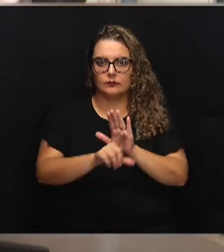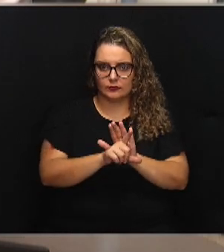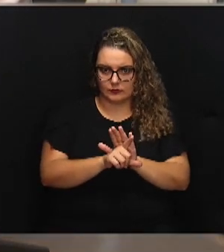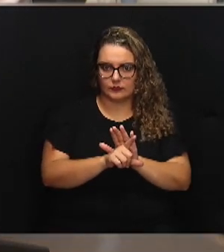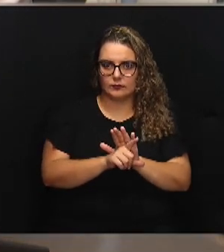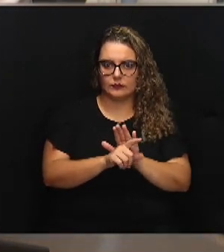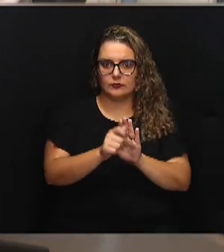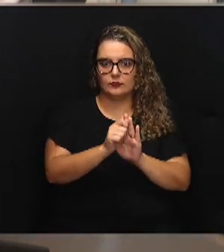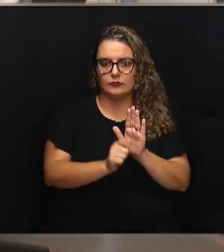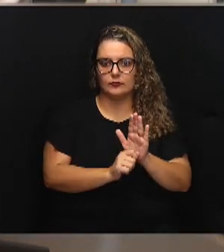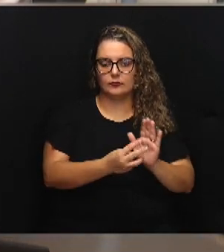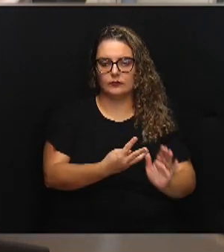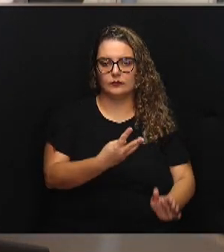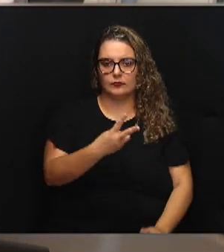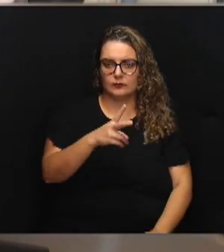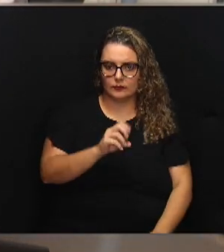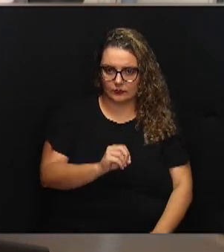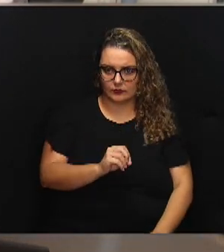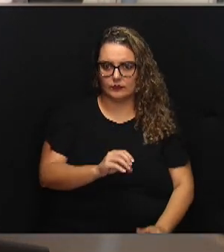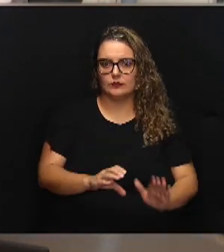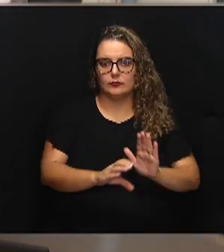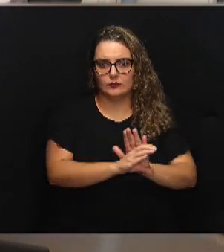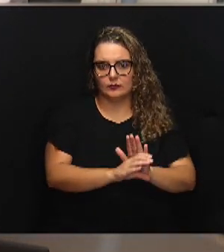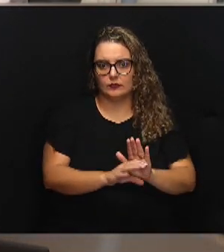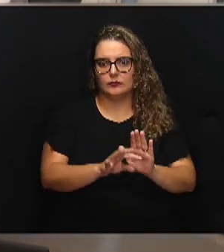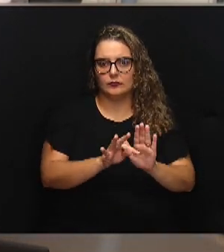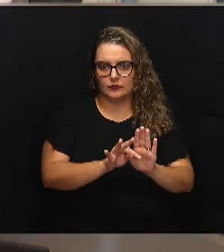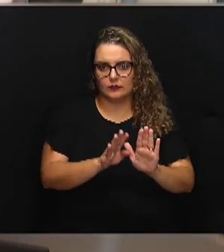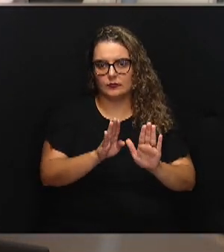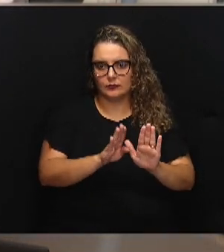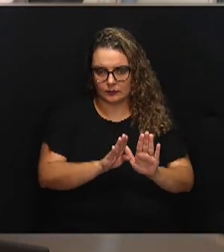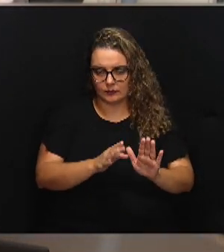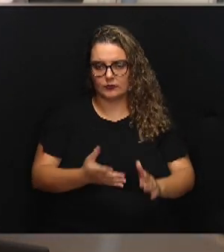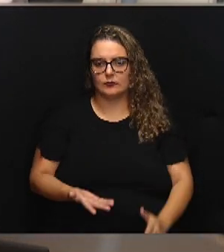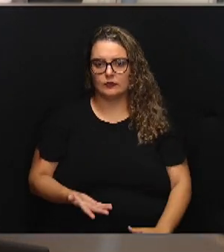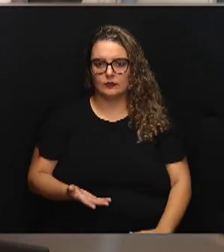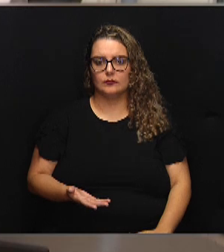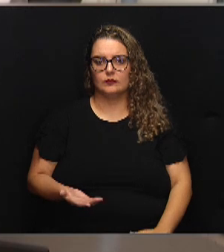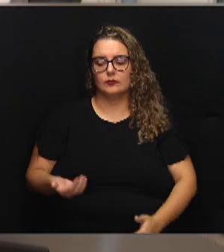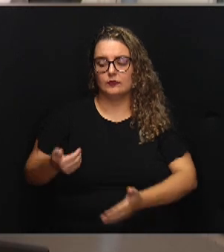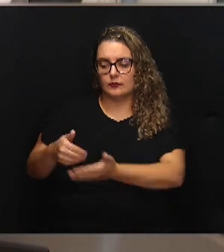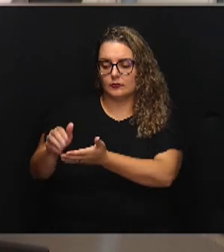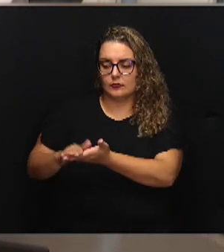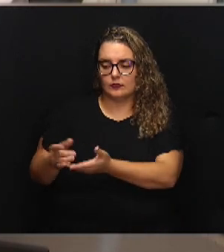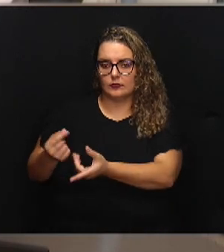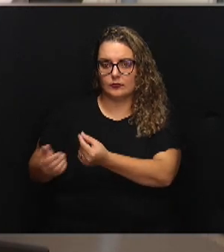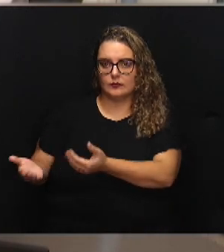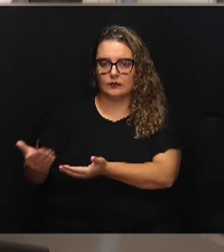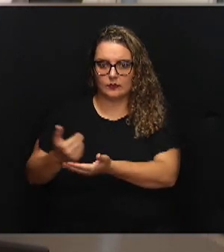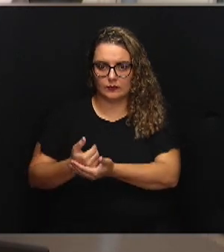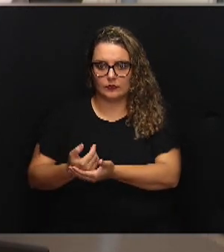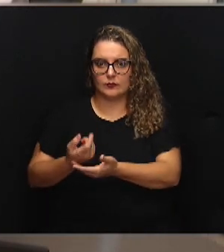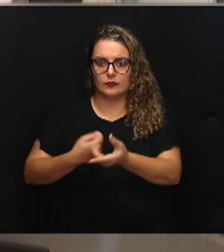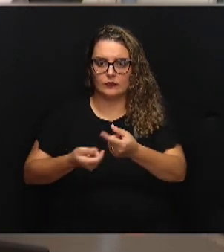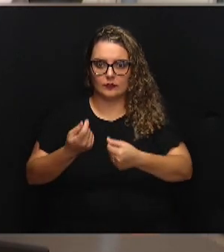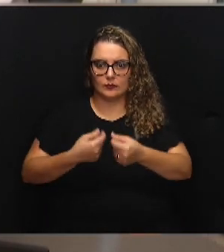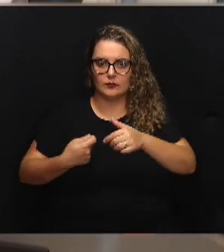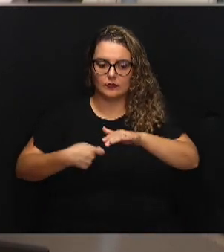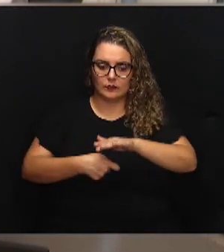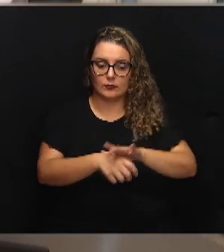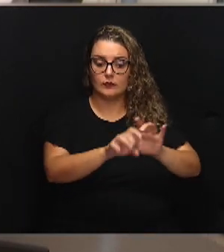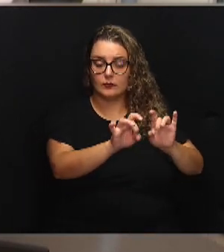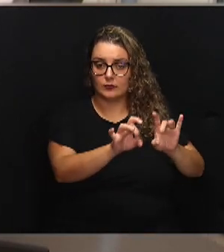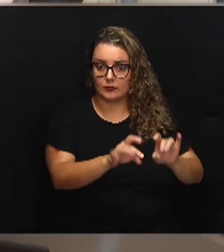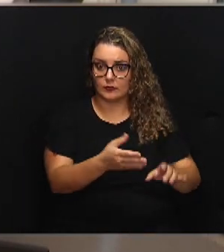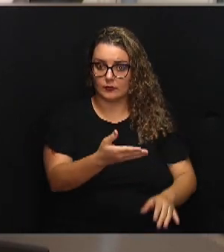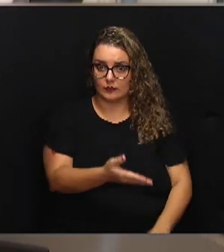artigo 320 do Código de Trânsito Brasileiro. A receita arrecadada com a cobrança das multas de trânsito, ela tem que ser aplicada